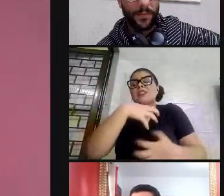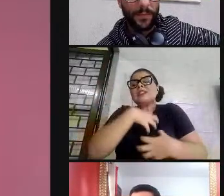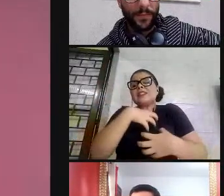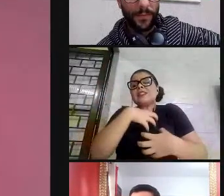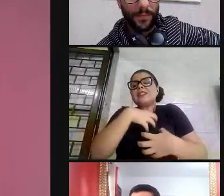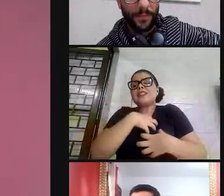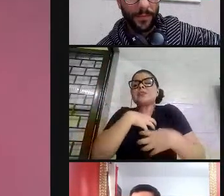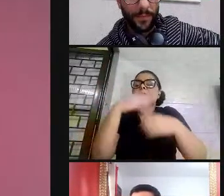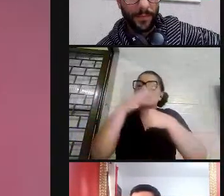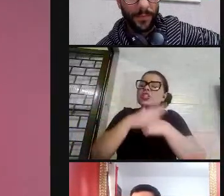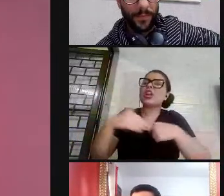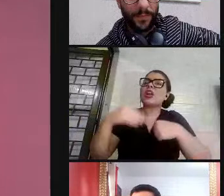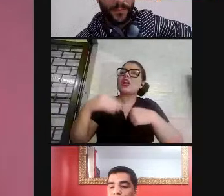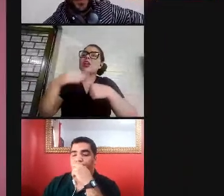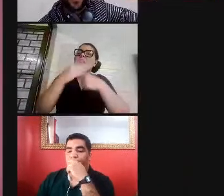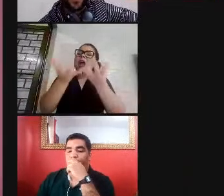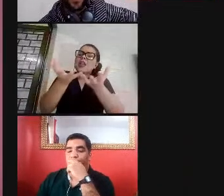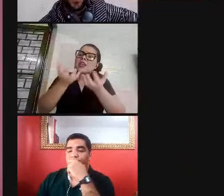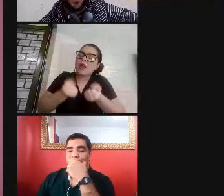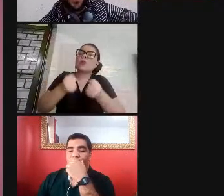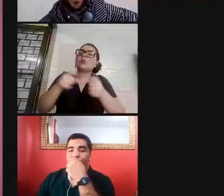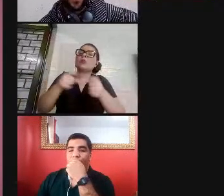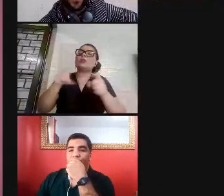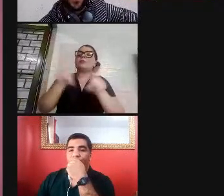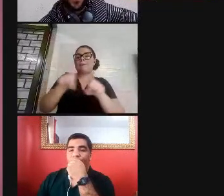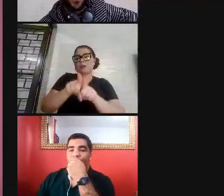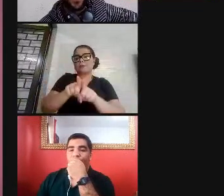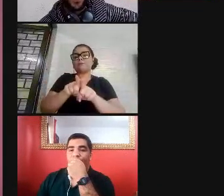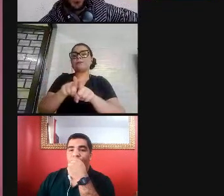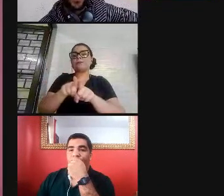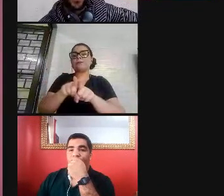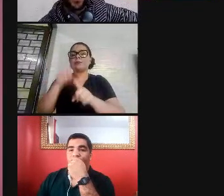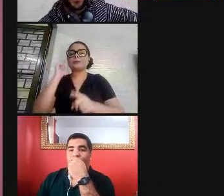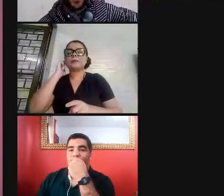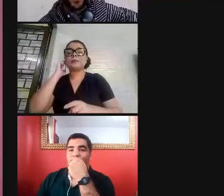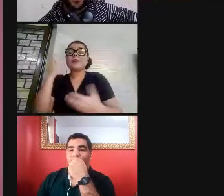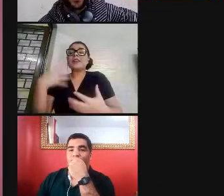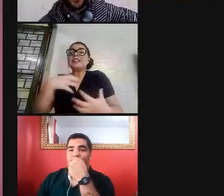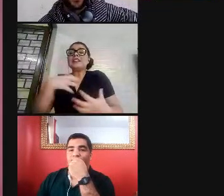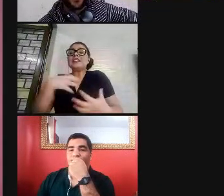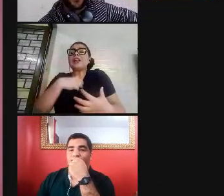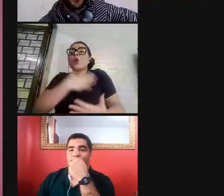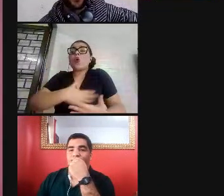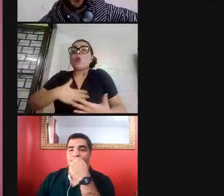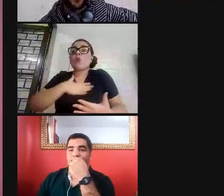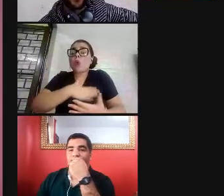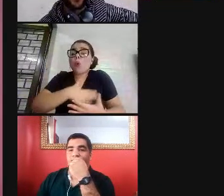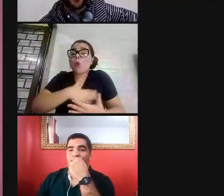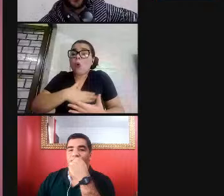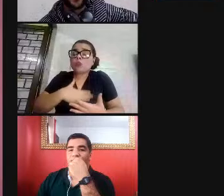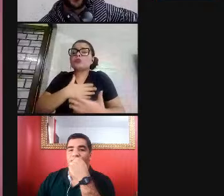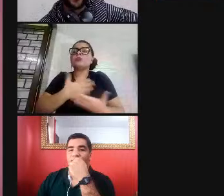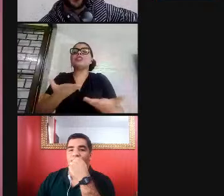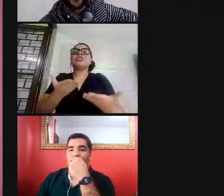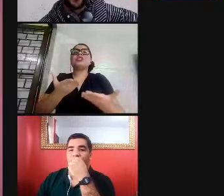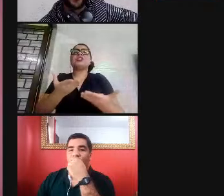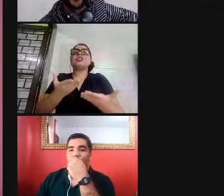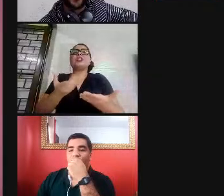de acolhido foi muito interessante porque eles estavam gostando, gostaram de ficar lá